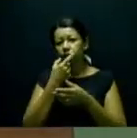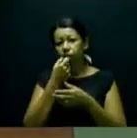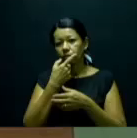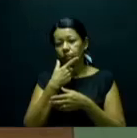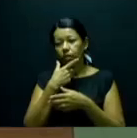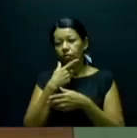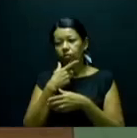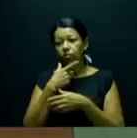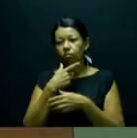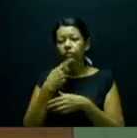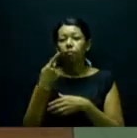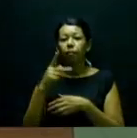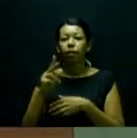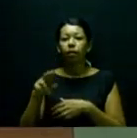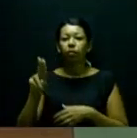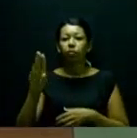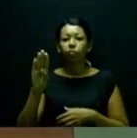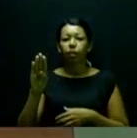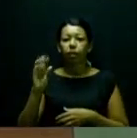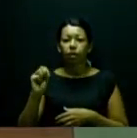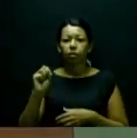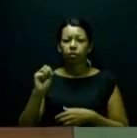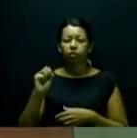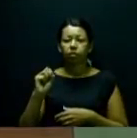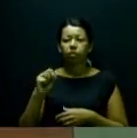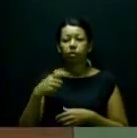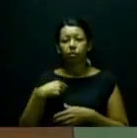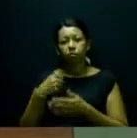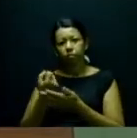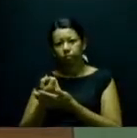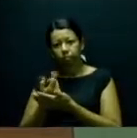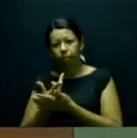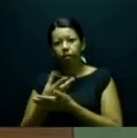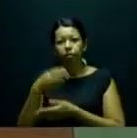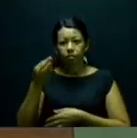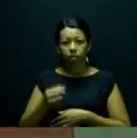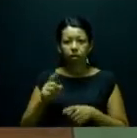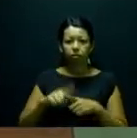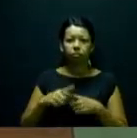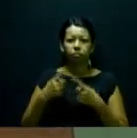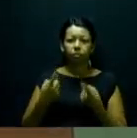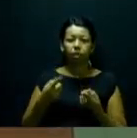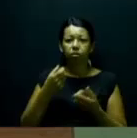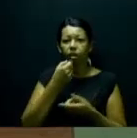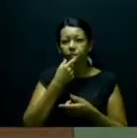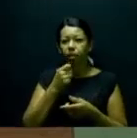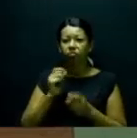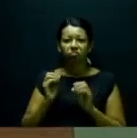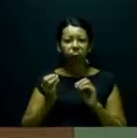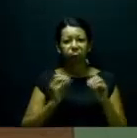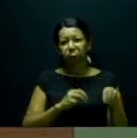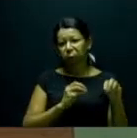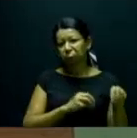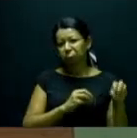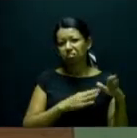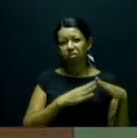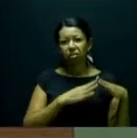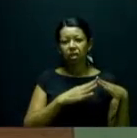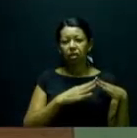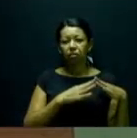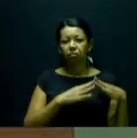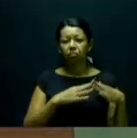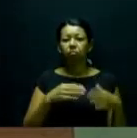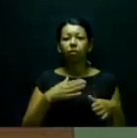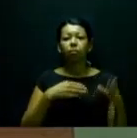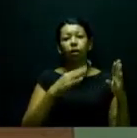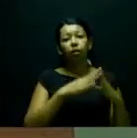remédio automaticamente para o UBS. Ou seja, eu comprei, tudo bem, só que automaticamente o remédio está jogado. Em casa mesmo eu tenho um monte de